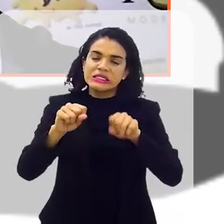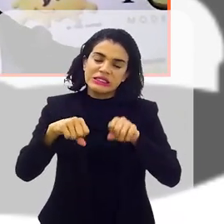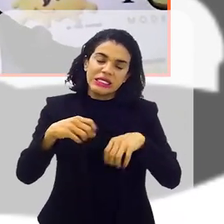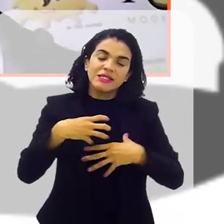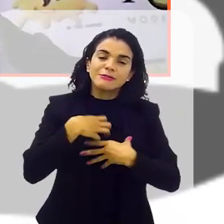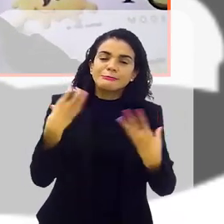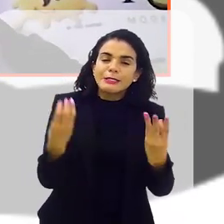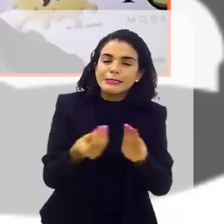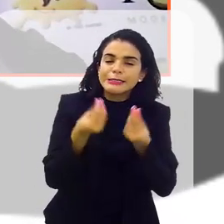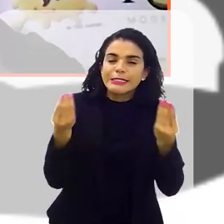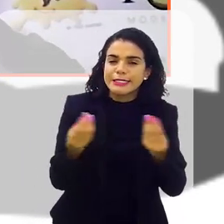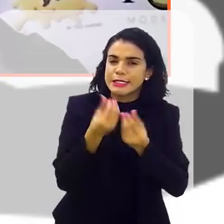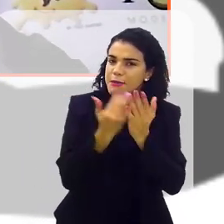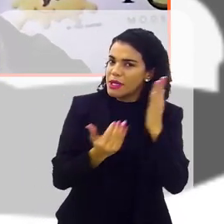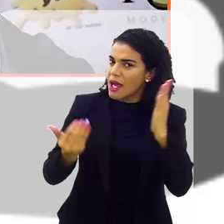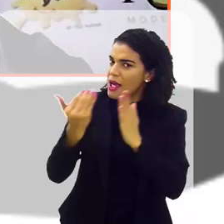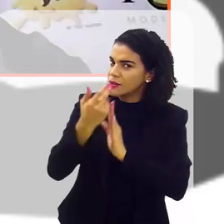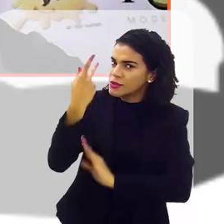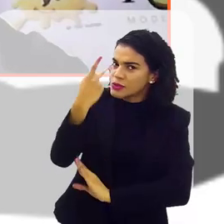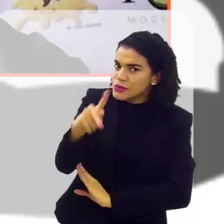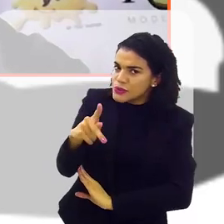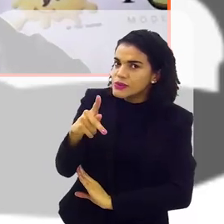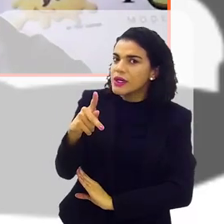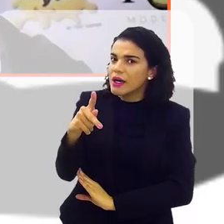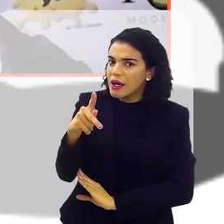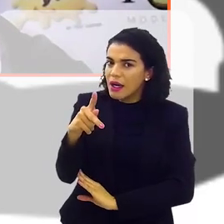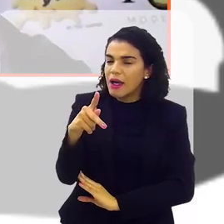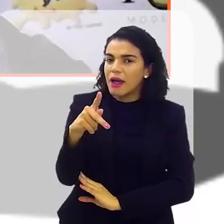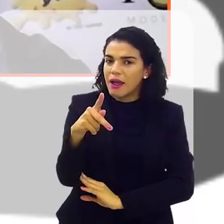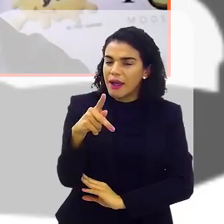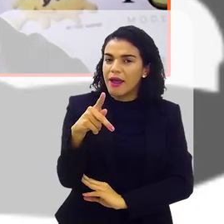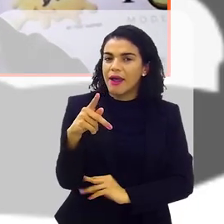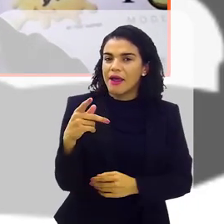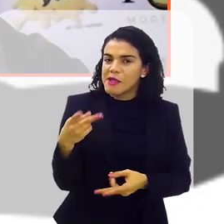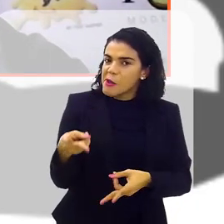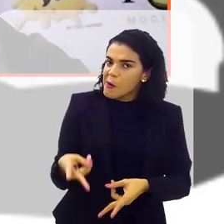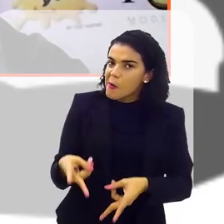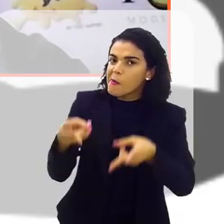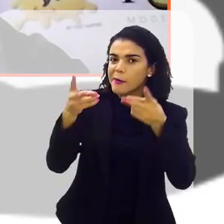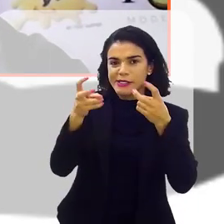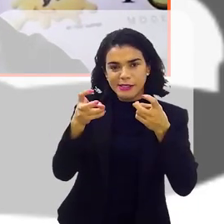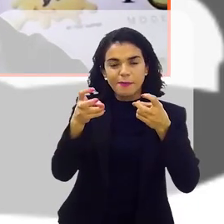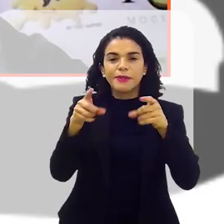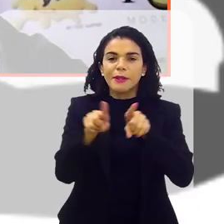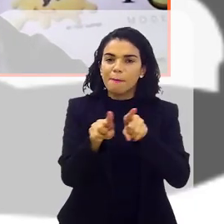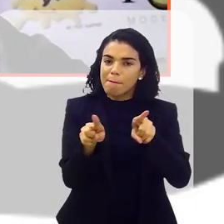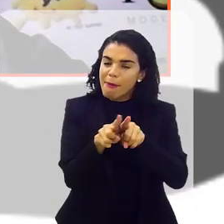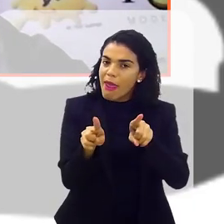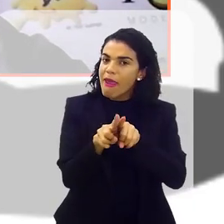sensibilidade muito grande da sua parte que foi ali